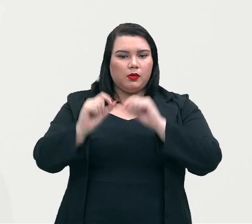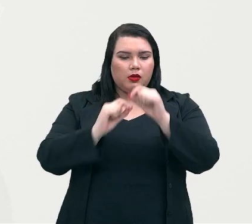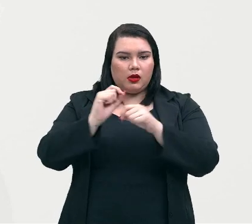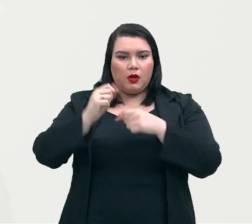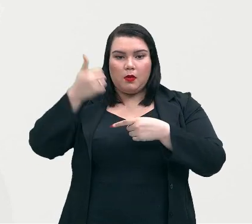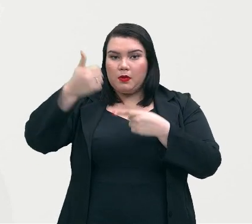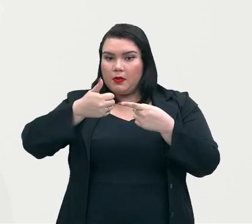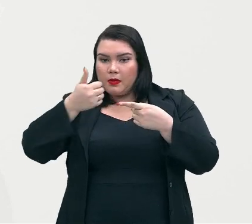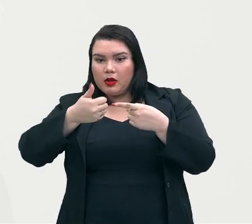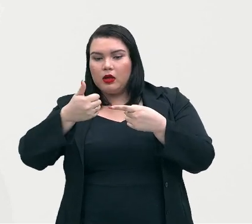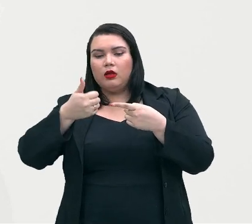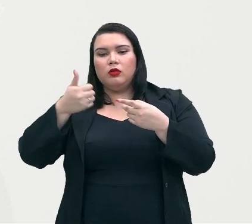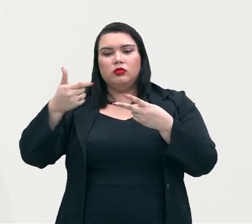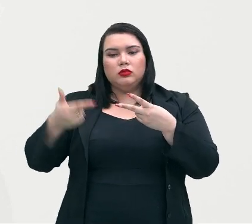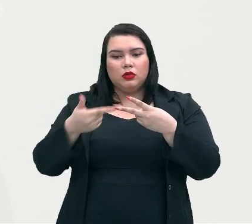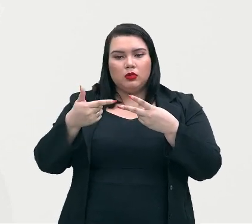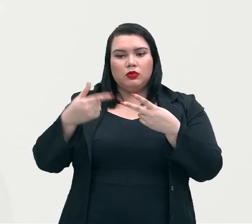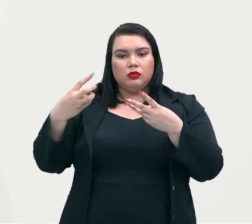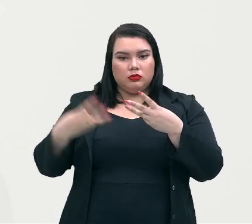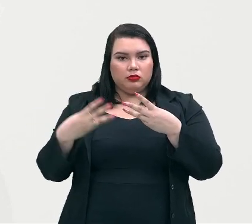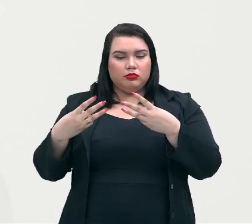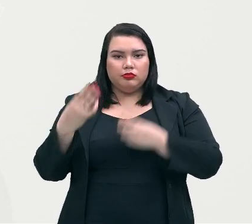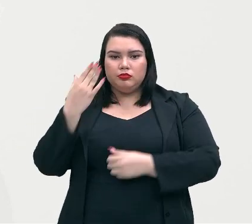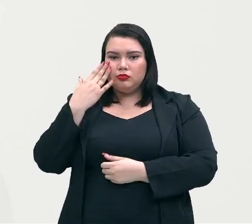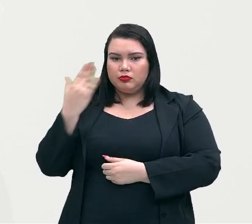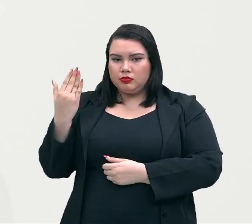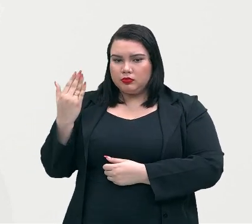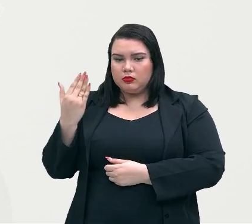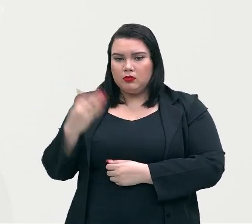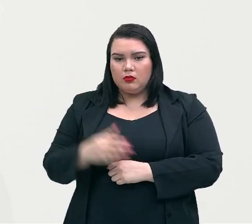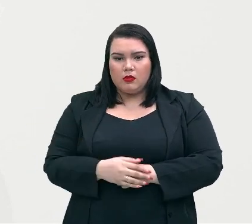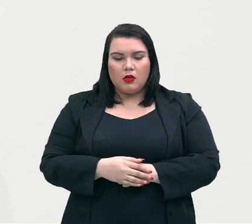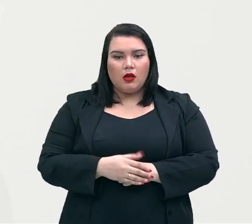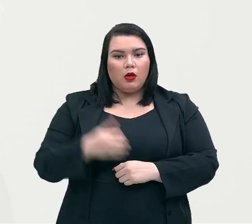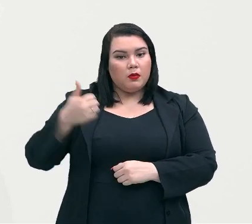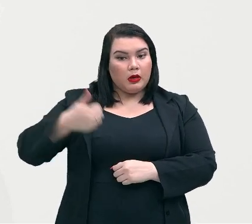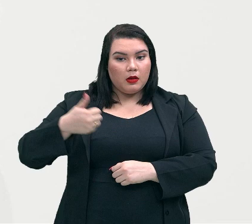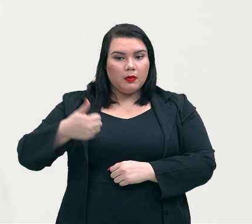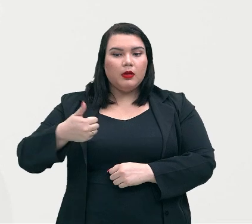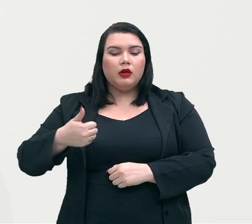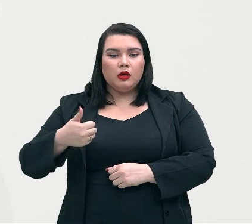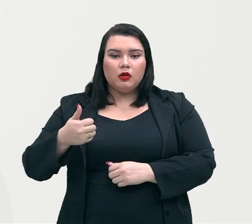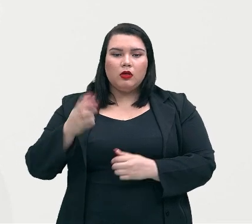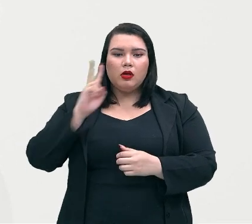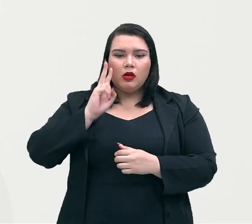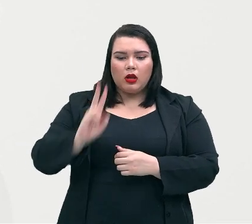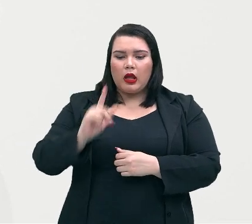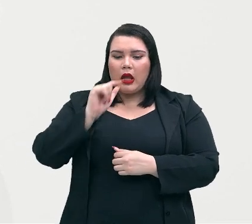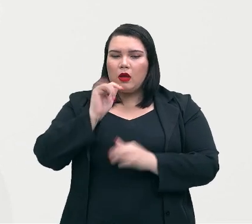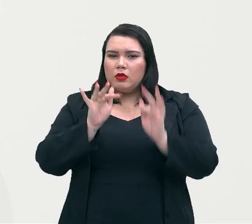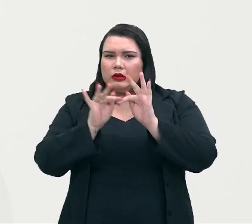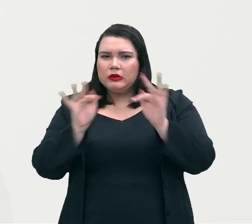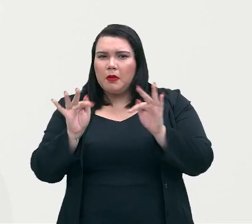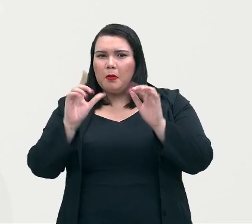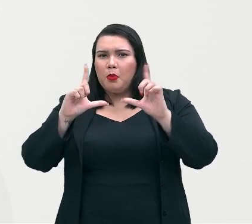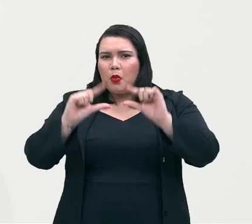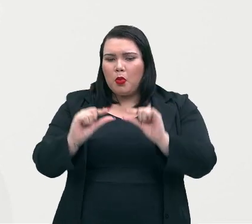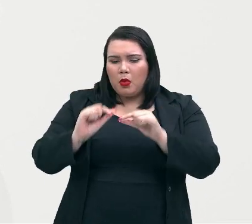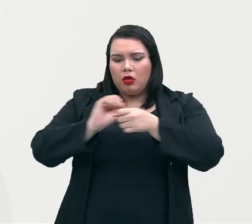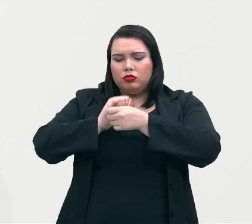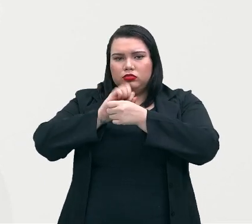A primeira ordem normalmente é onde, né, tem uma baixa vazão, tá? E normalmente tem aí também uma